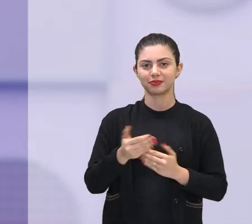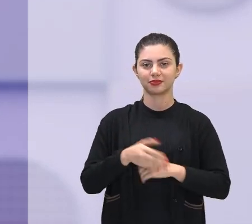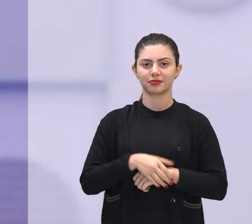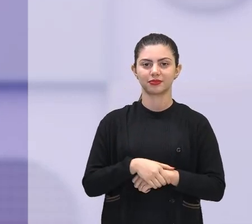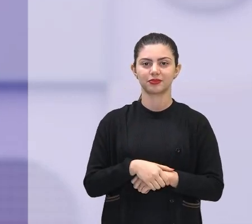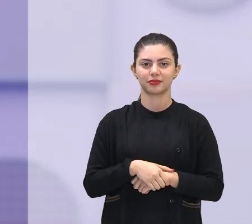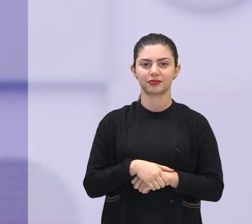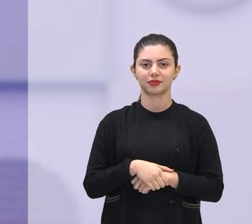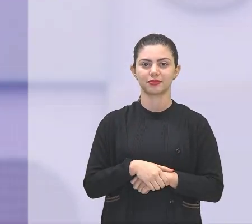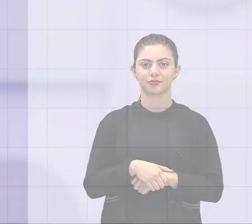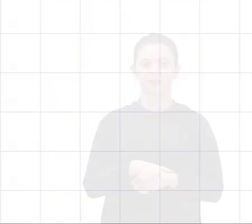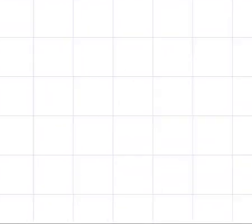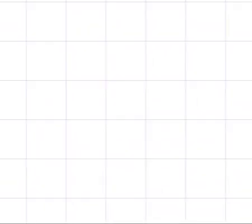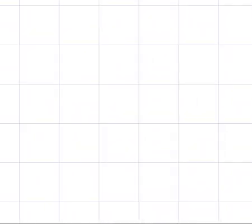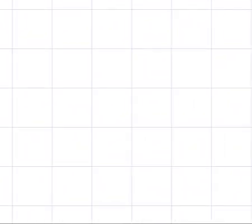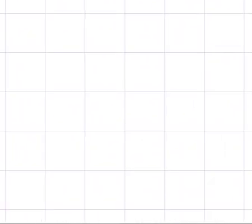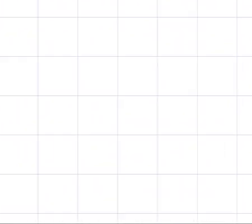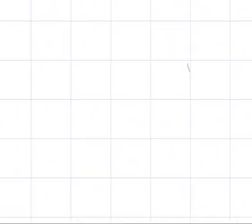aula.